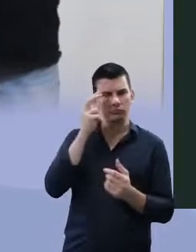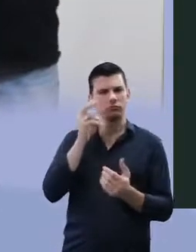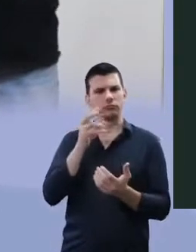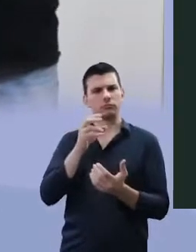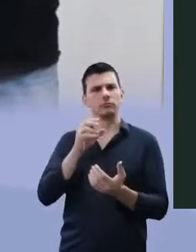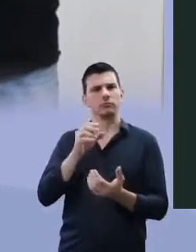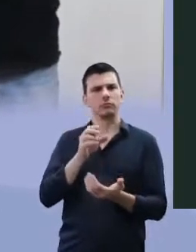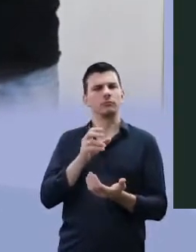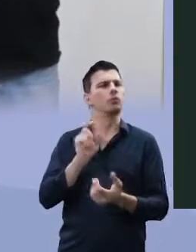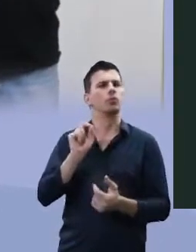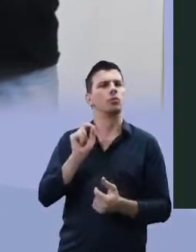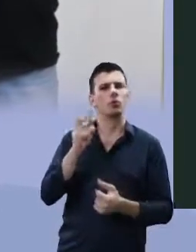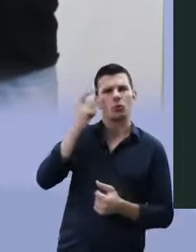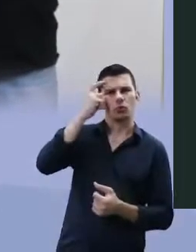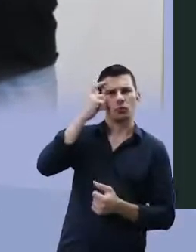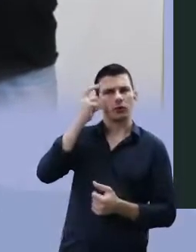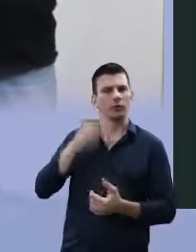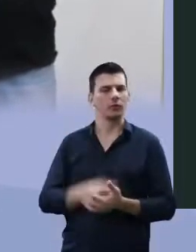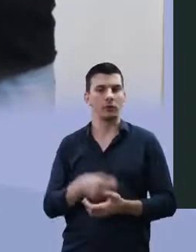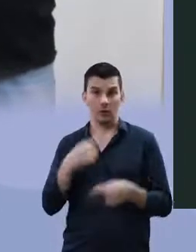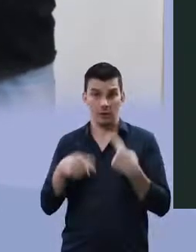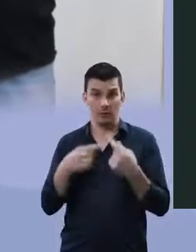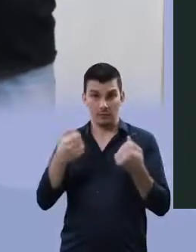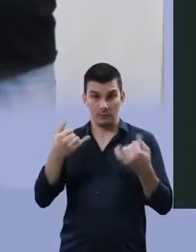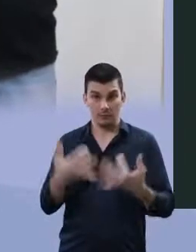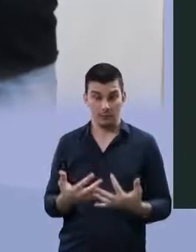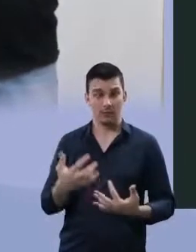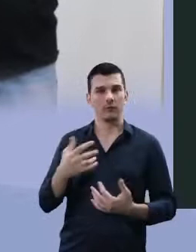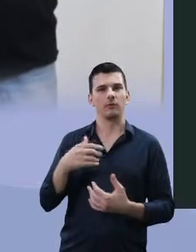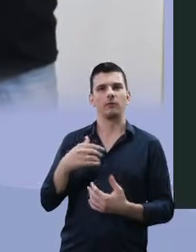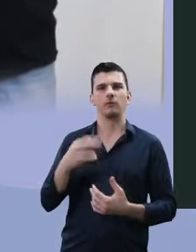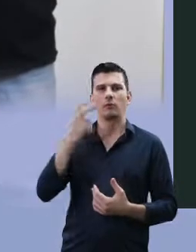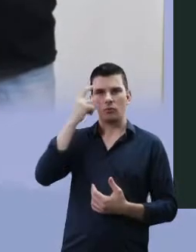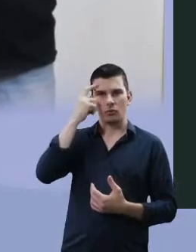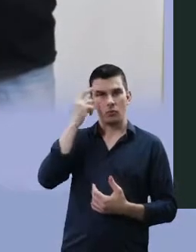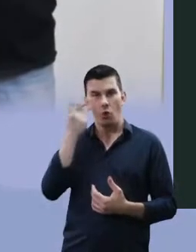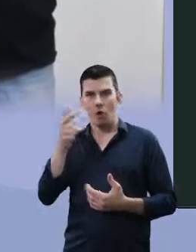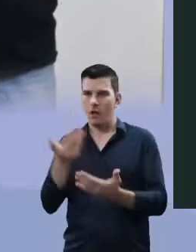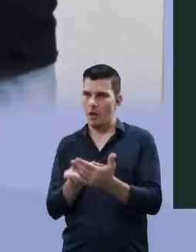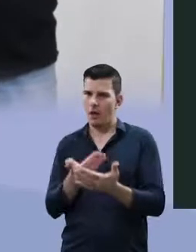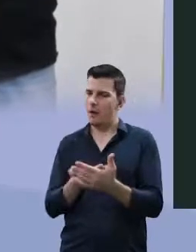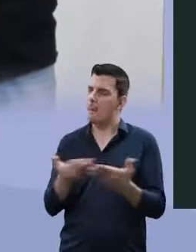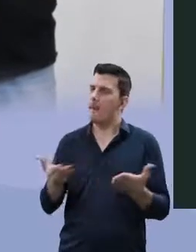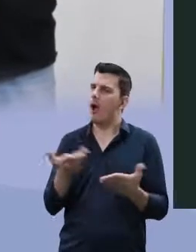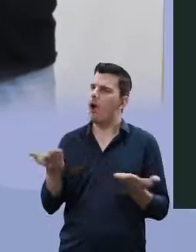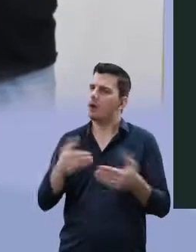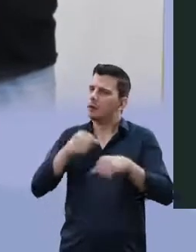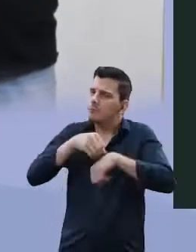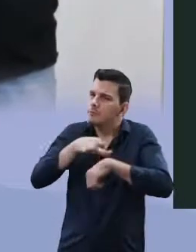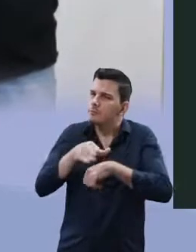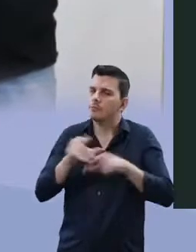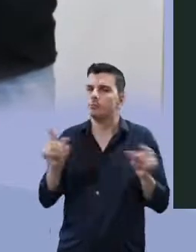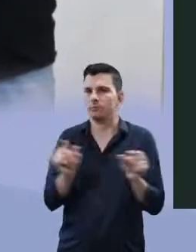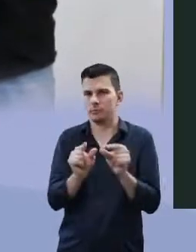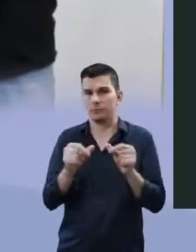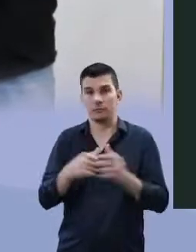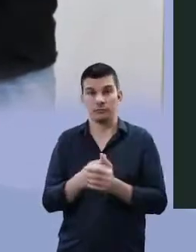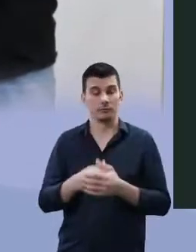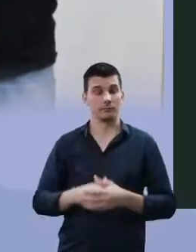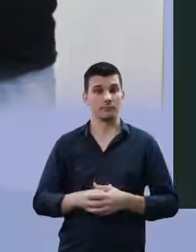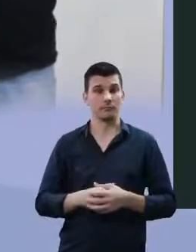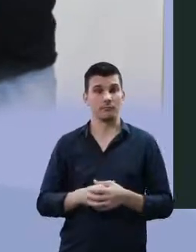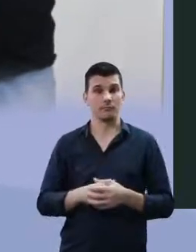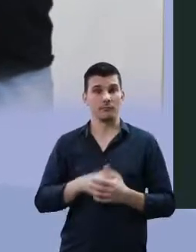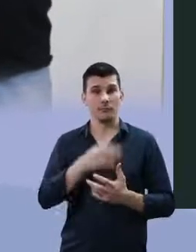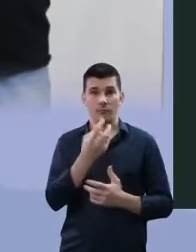Cultura, etnocentrismo. O que é cultura? Nós vamos ver depois a definição de cultura, né, numa outra aula, mas eu já posso dar um spoiler para